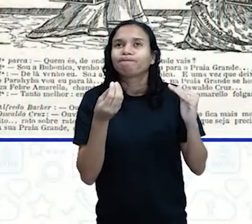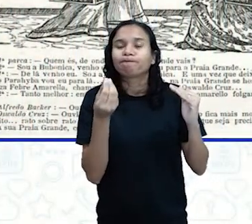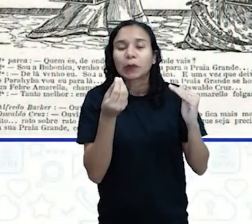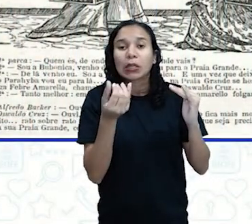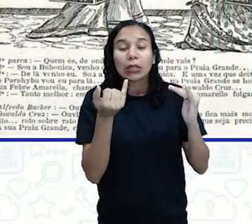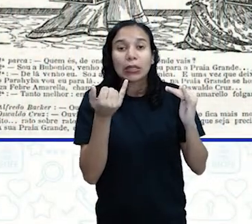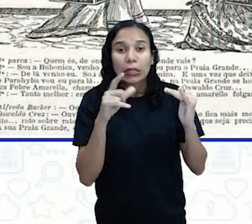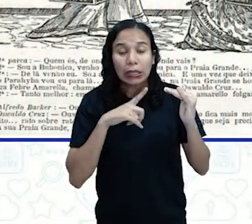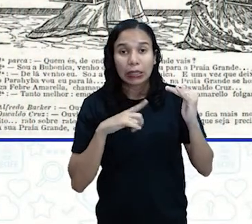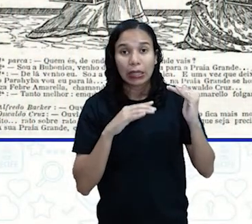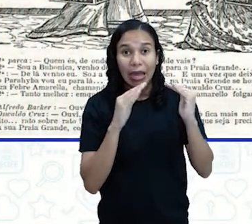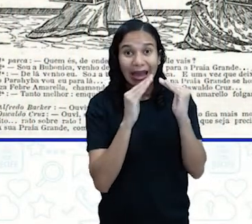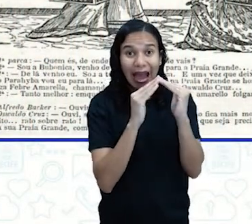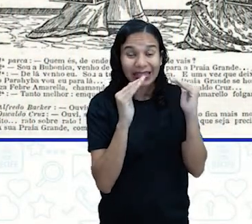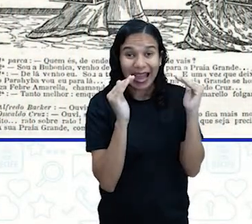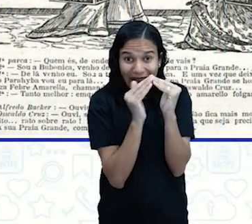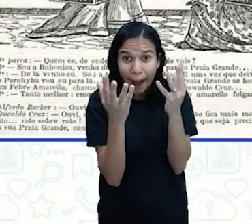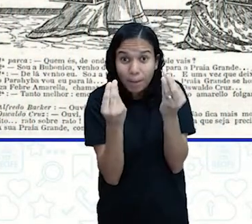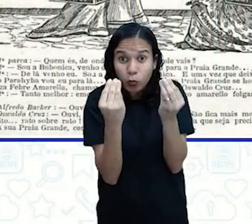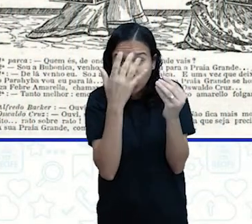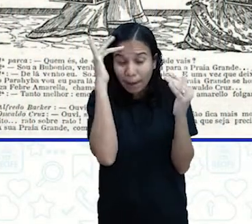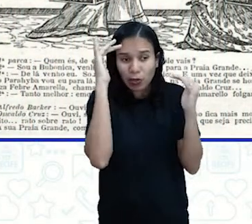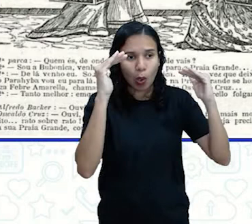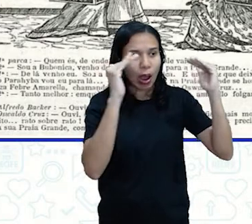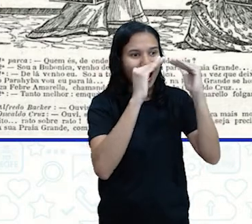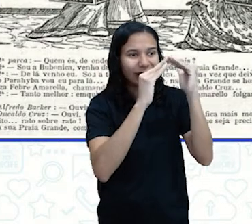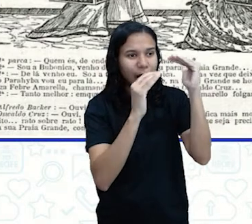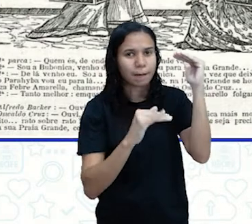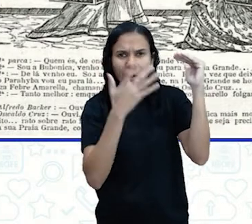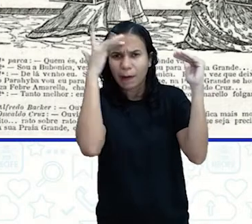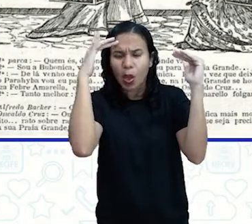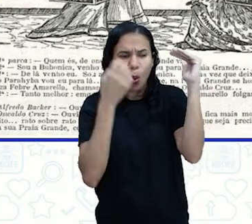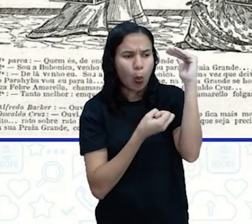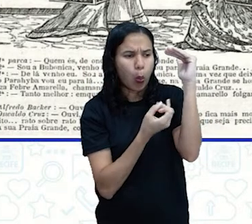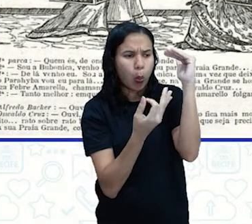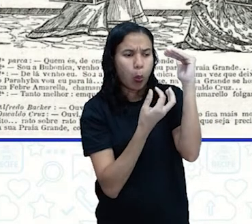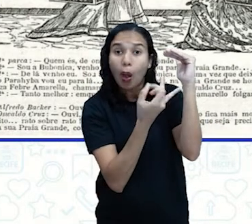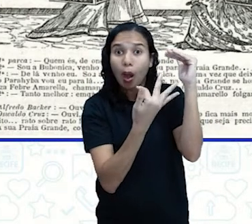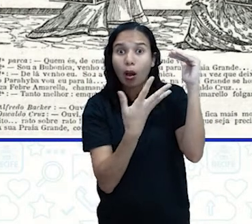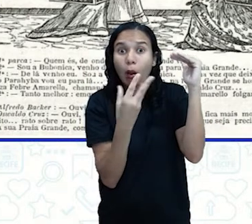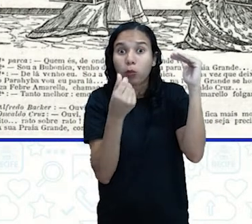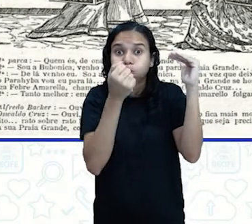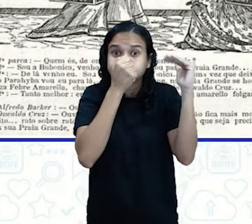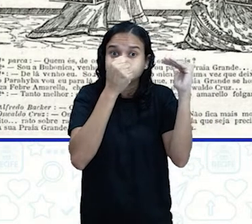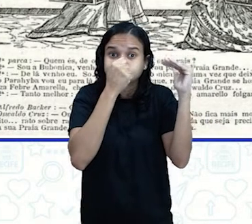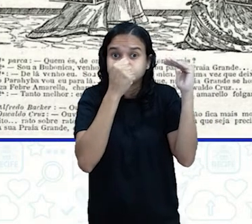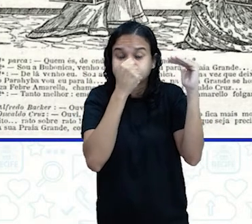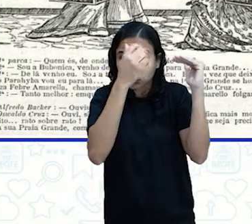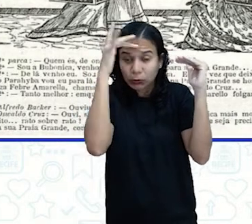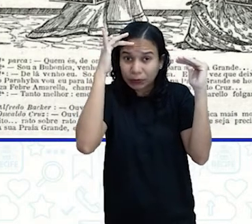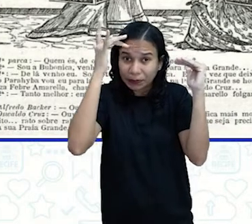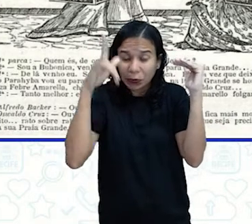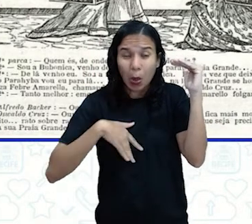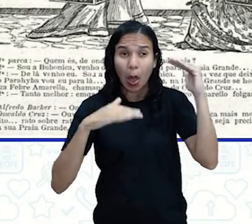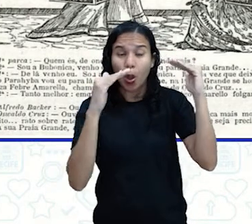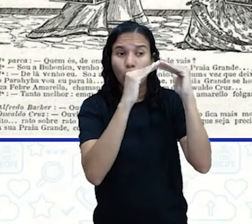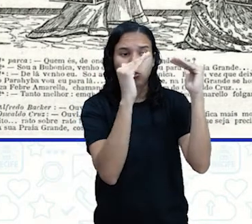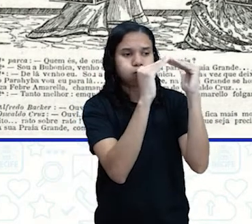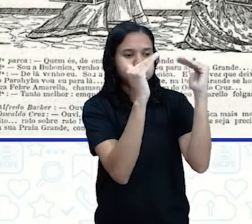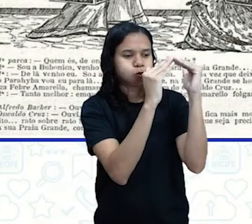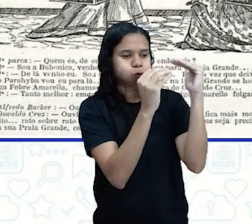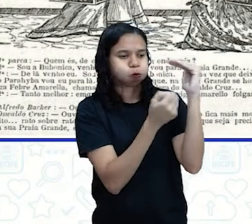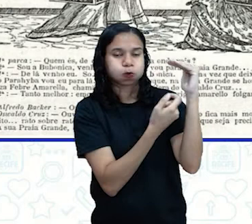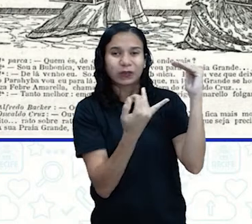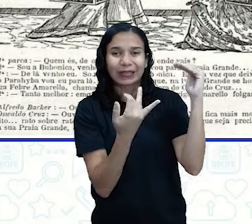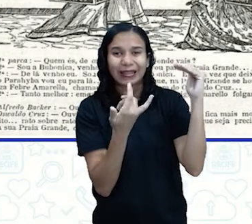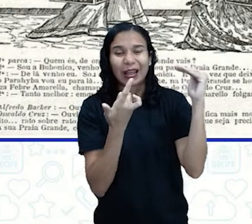em que habitavam muitas e muitas pessoas em condições de aglomeração e, às vezes, a higiene